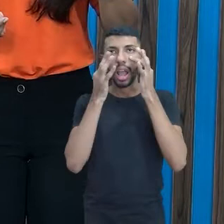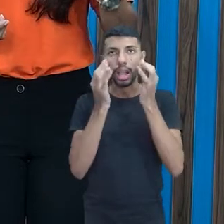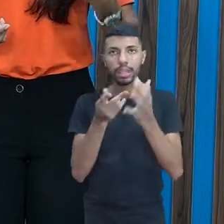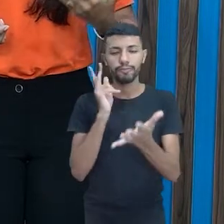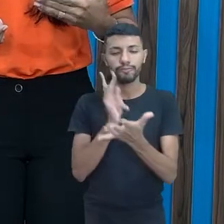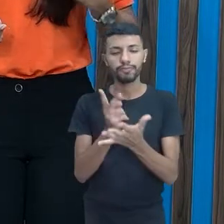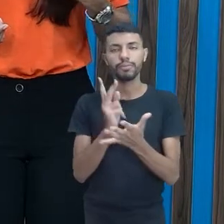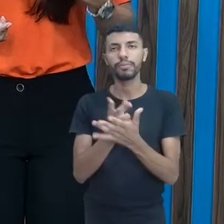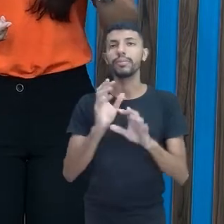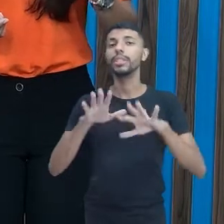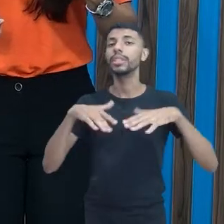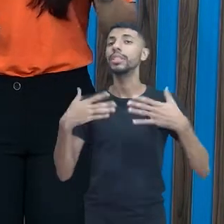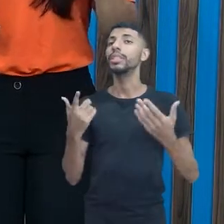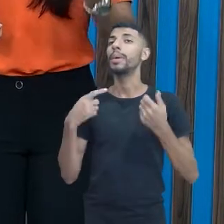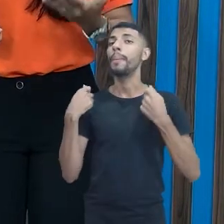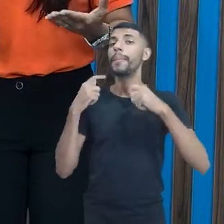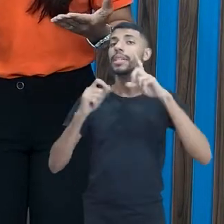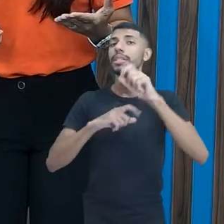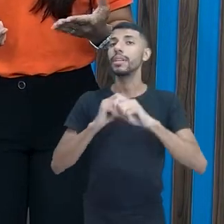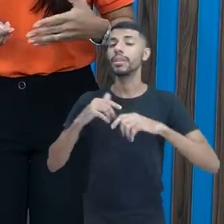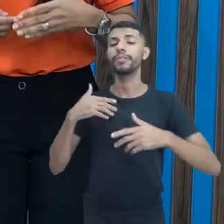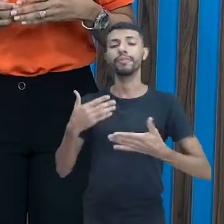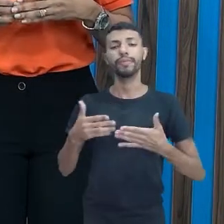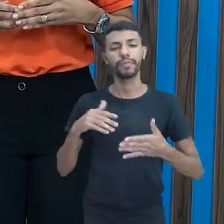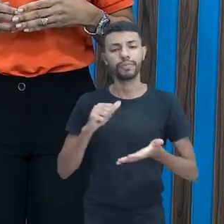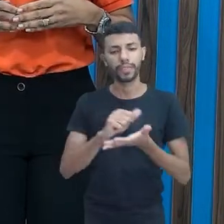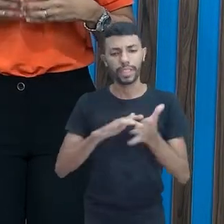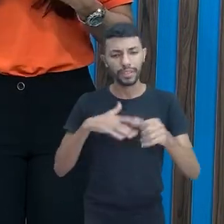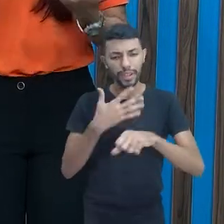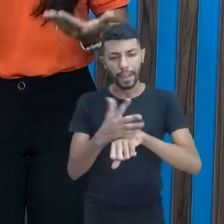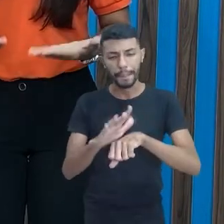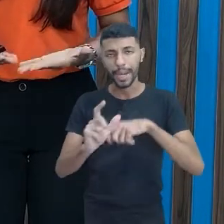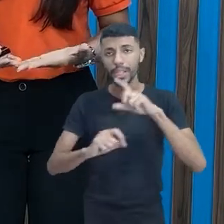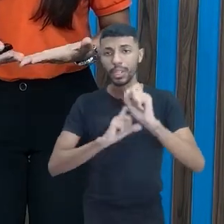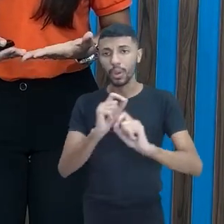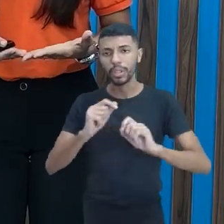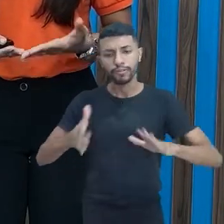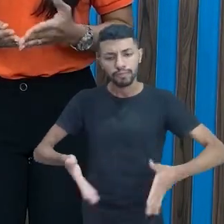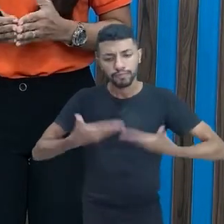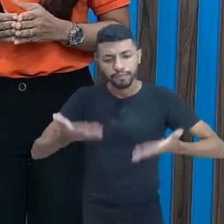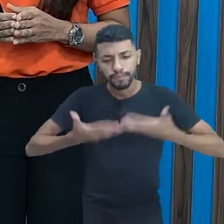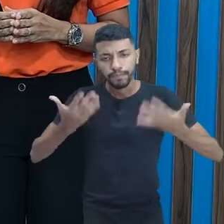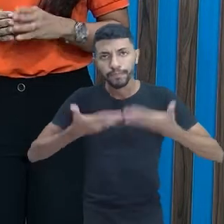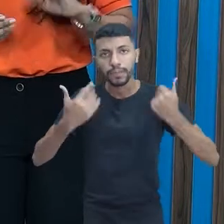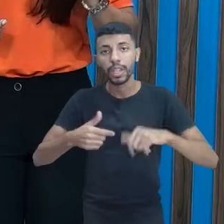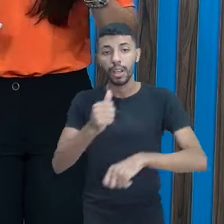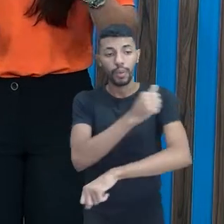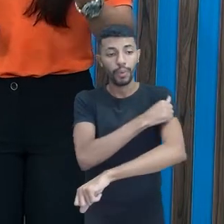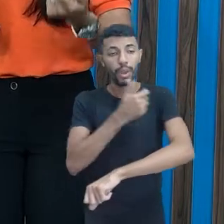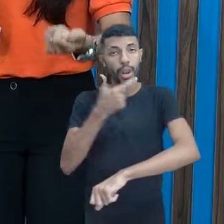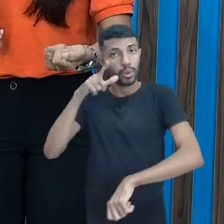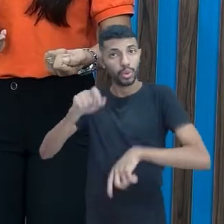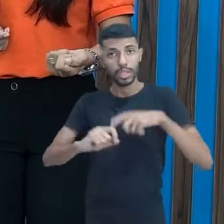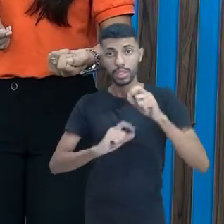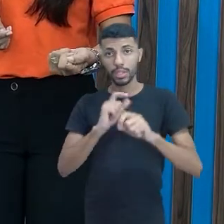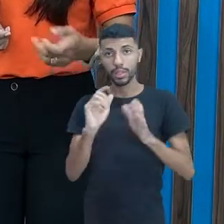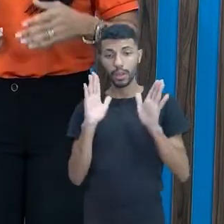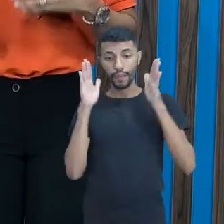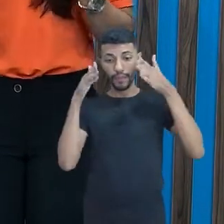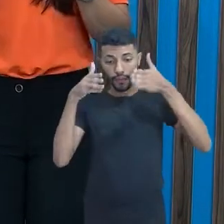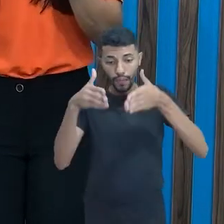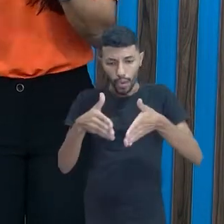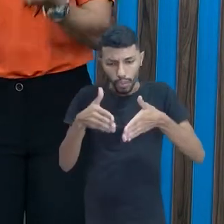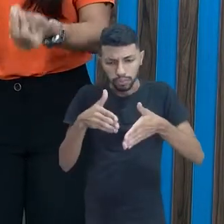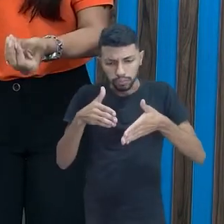a gente precisa promover atividades que sejam estimulantes e instigantes para que esse estudante se engaje na atividade,